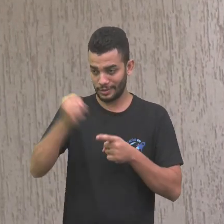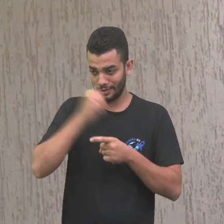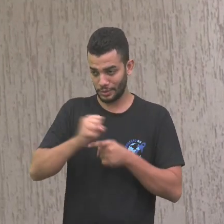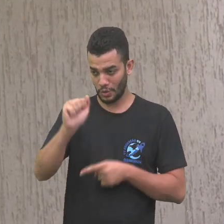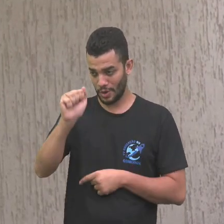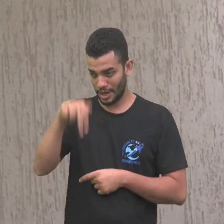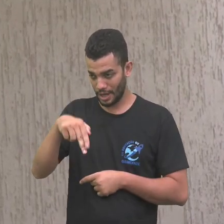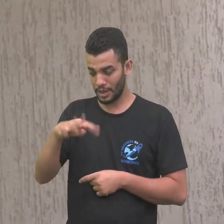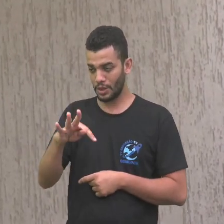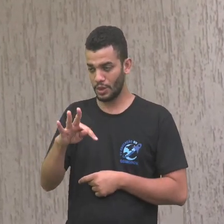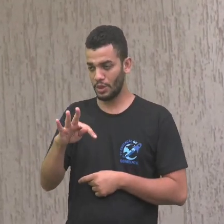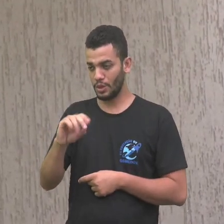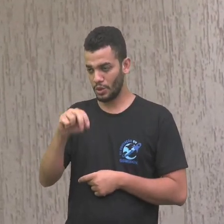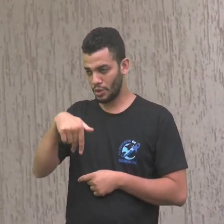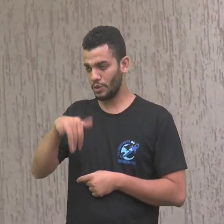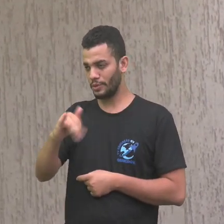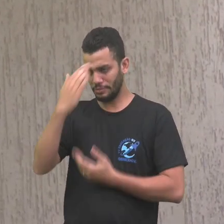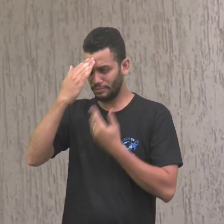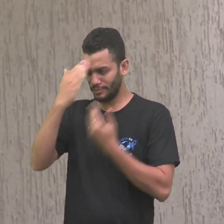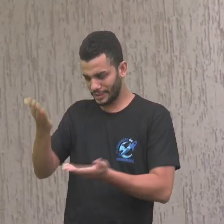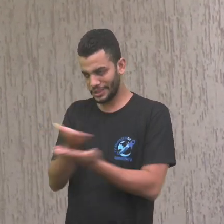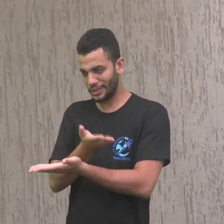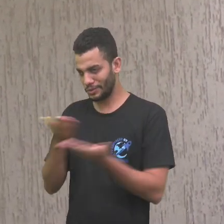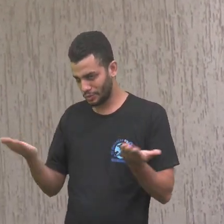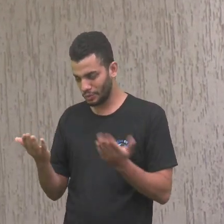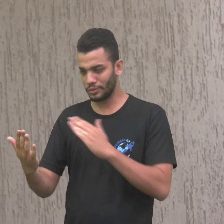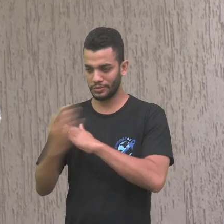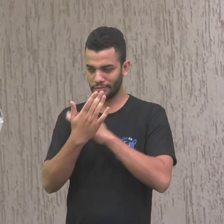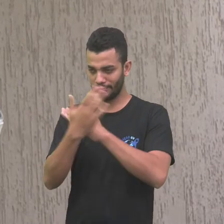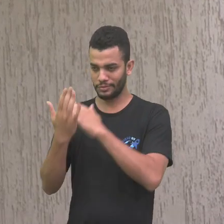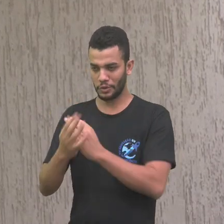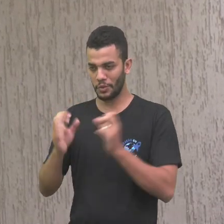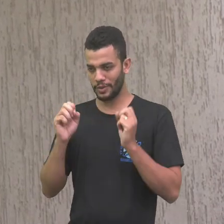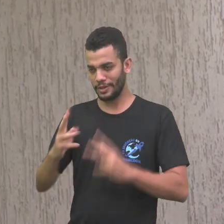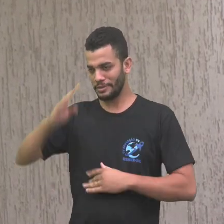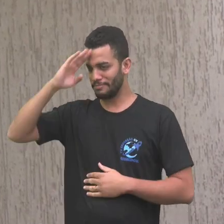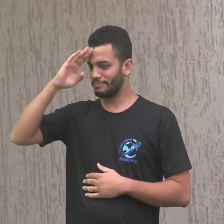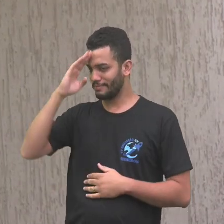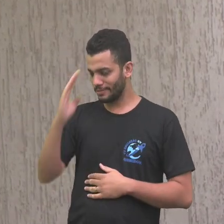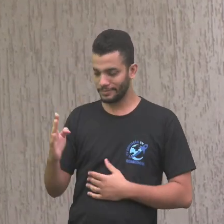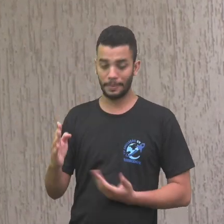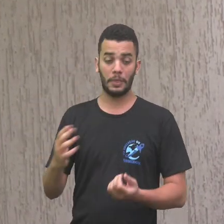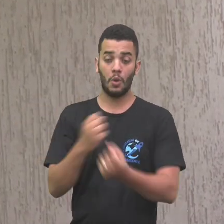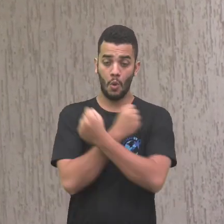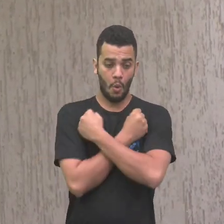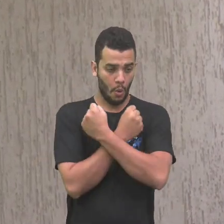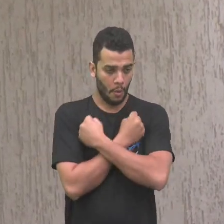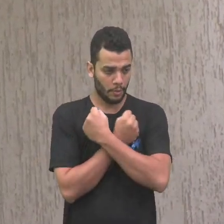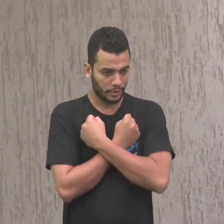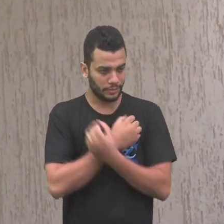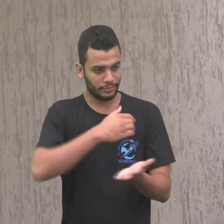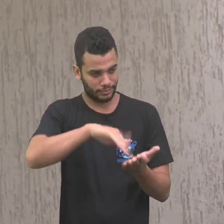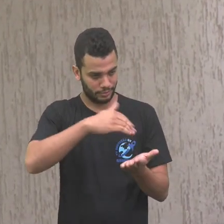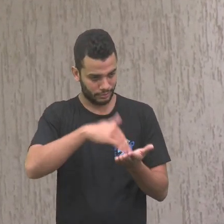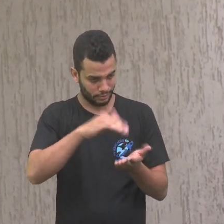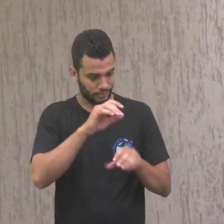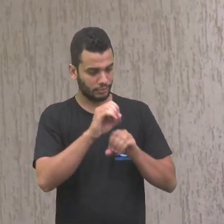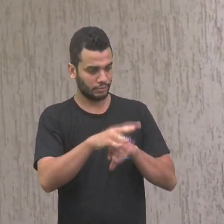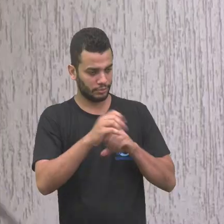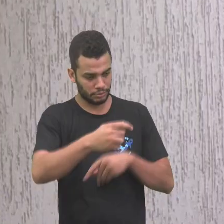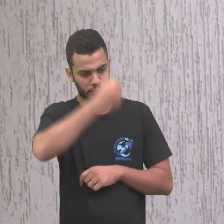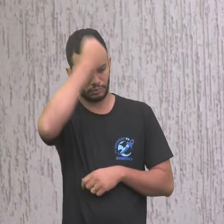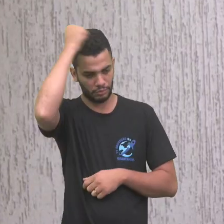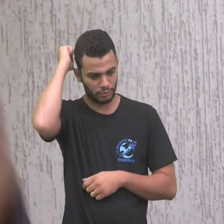muito obrigado. E obrigado a todos vocês que sempre estão conosco. Obrigado, Prata, meu querido. Obrigado, prefeito, por